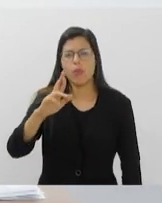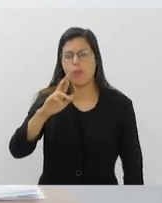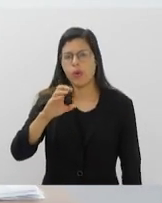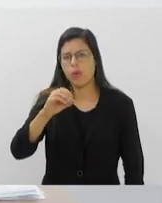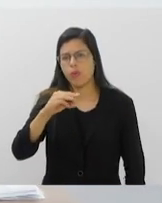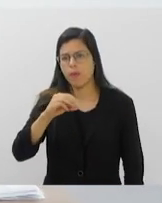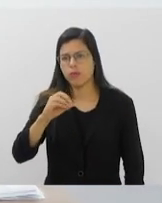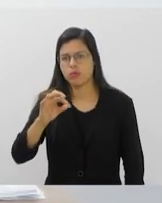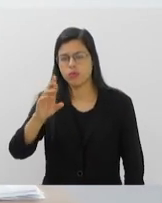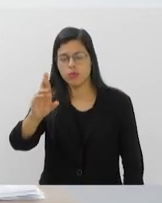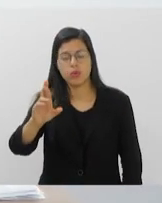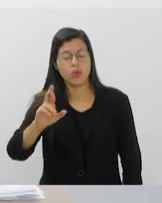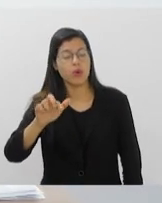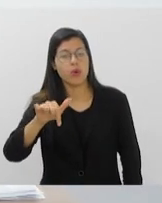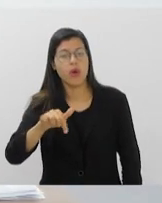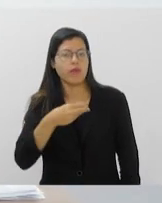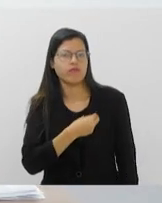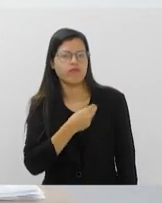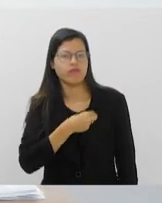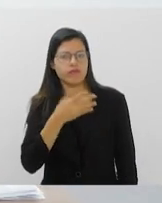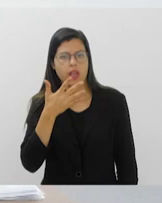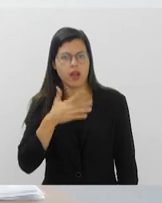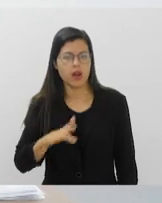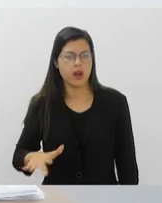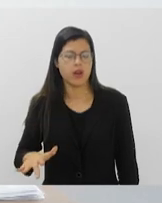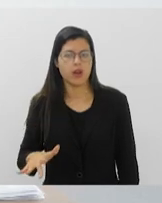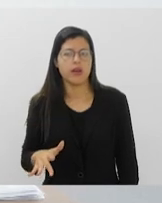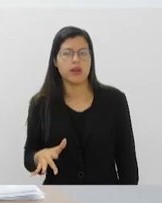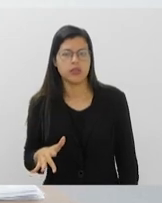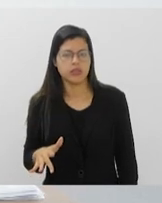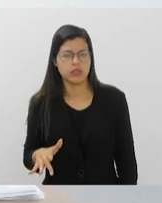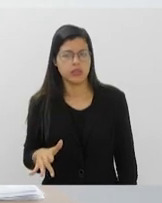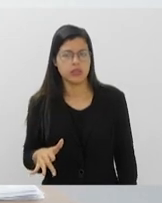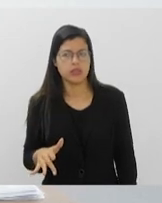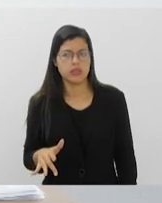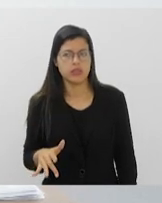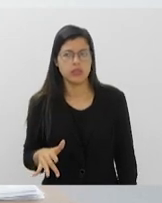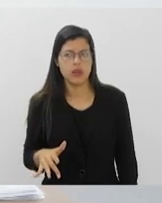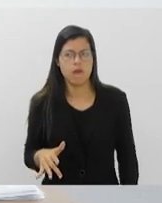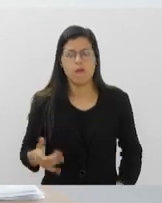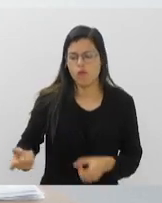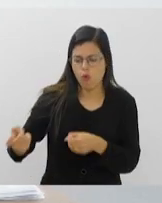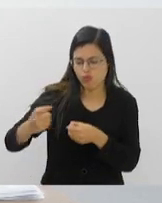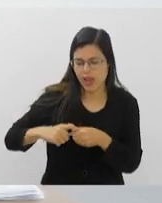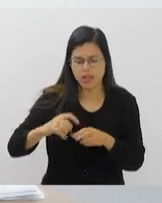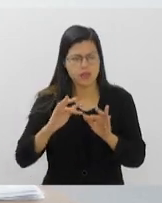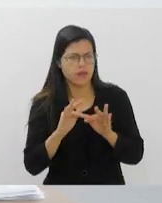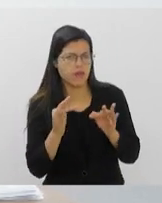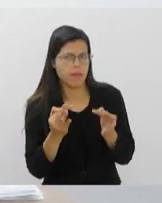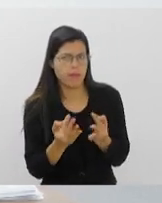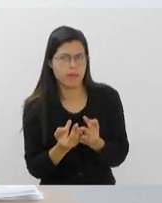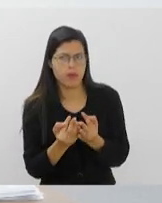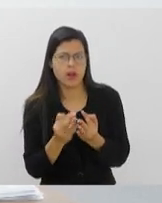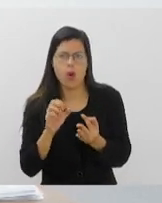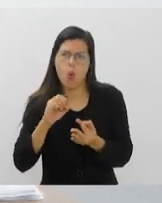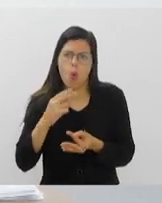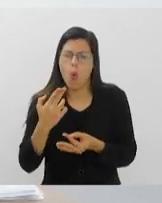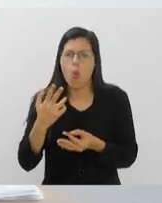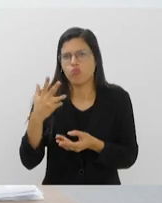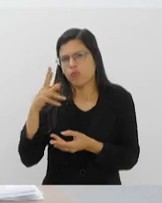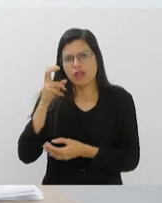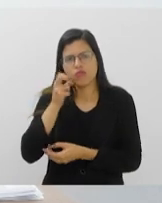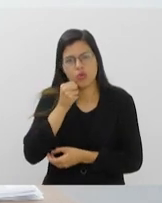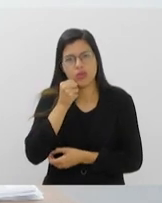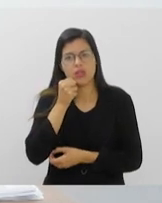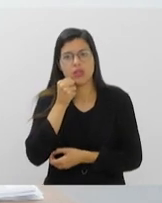daquela criança fosse enfim que as criança fosse paraa retornasse pra família fosse encaminhada paraa família substituta